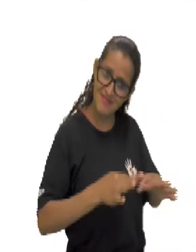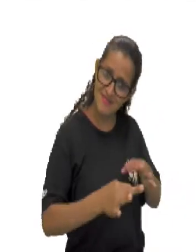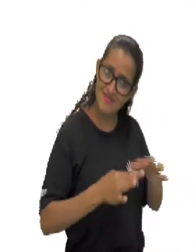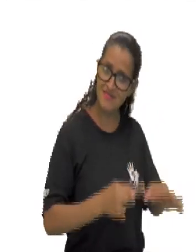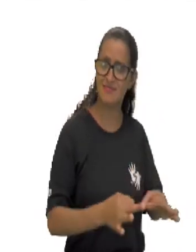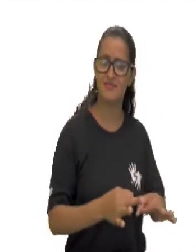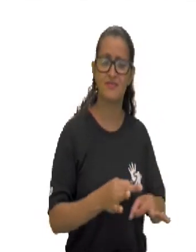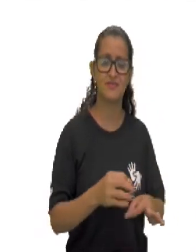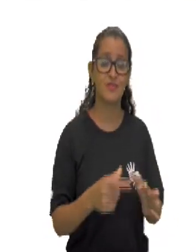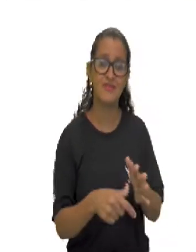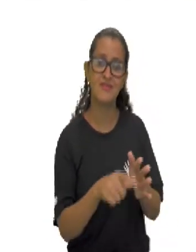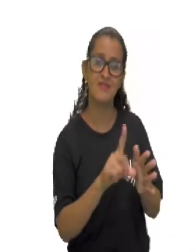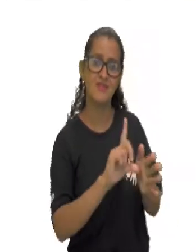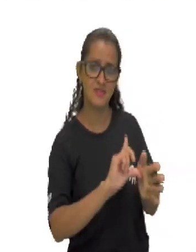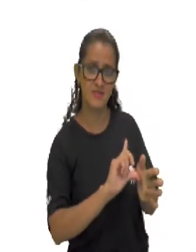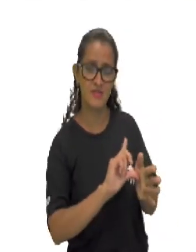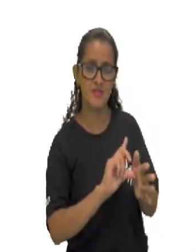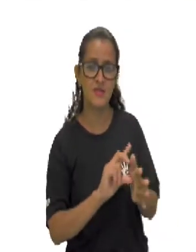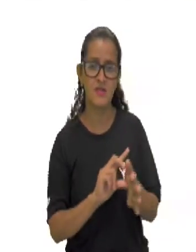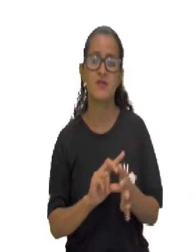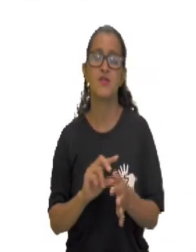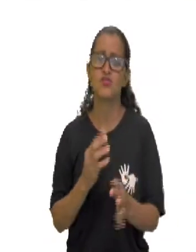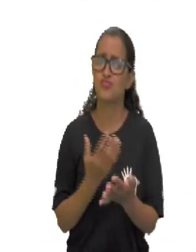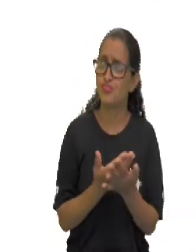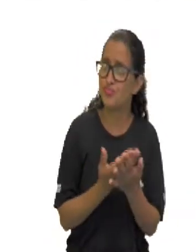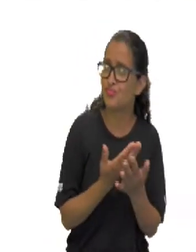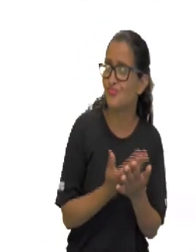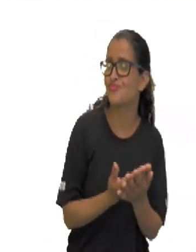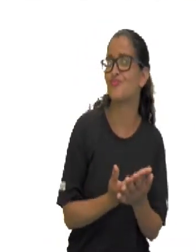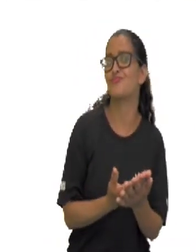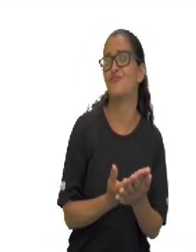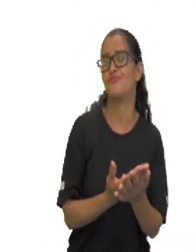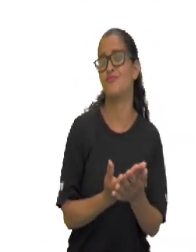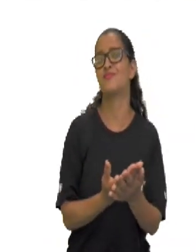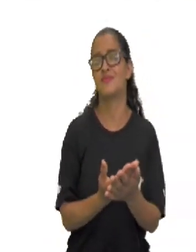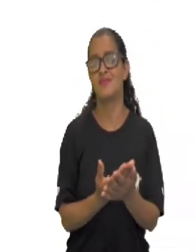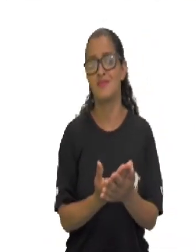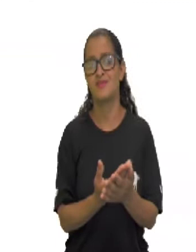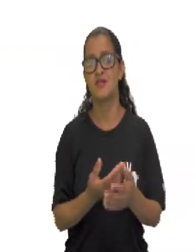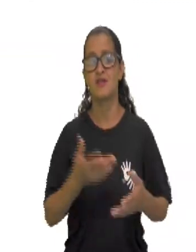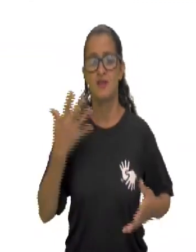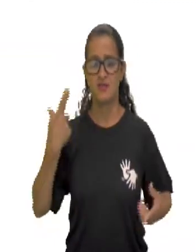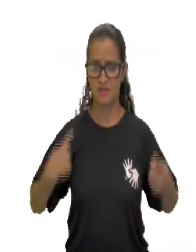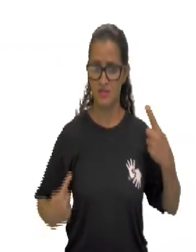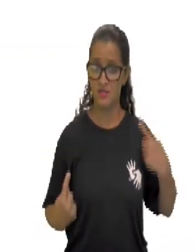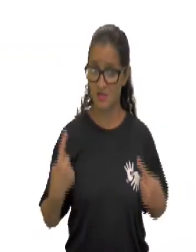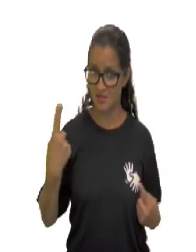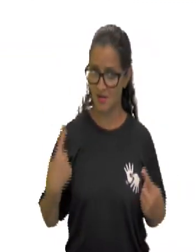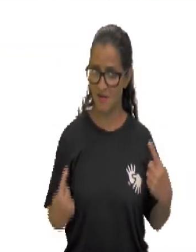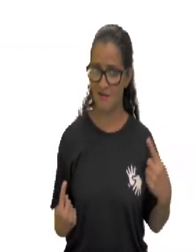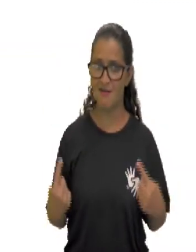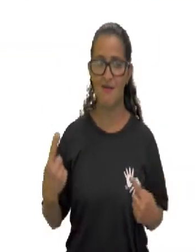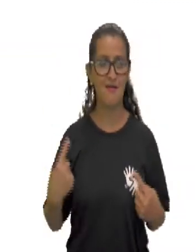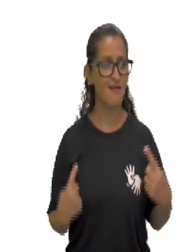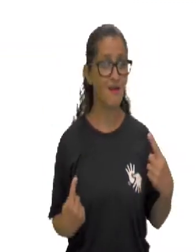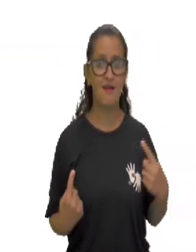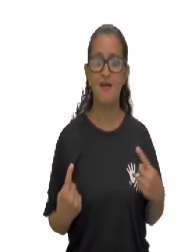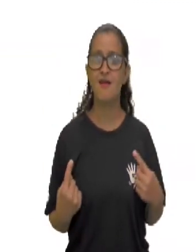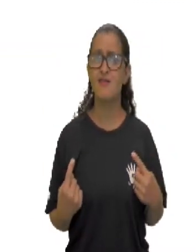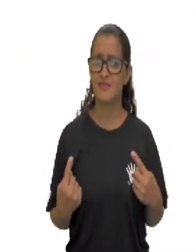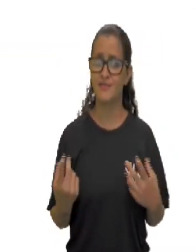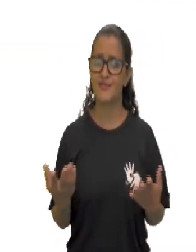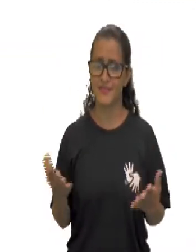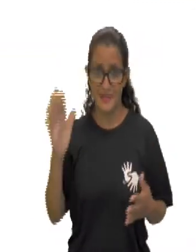tornar melhor nas suas falas, nos seus gestos. Às vezes você ensaia e você fica um pouco